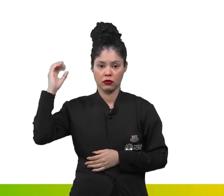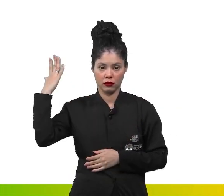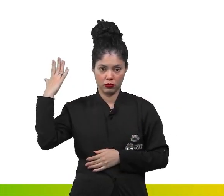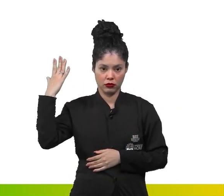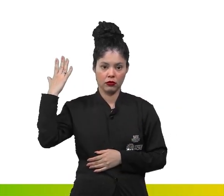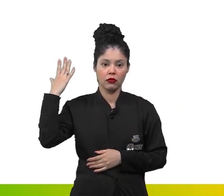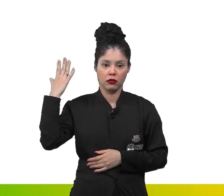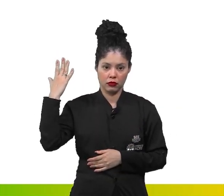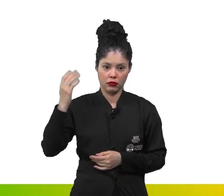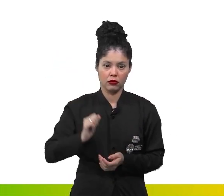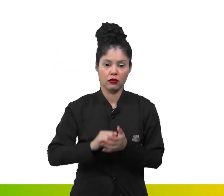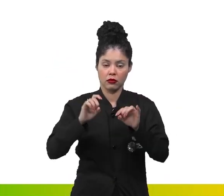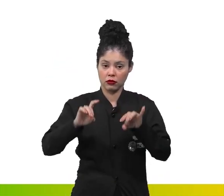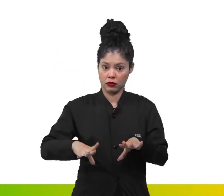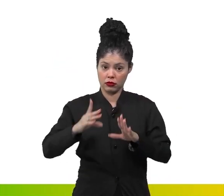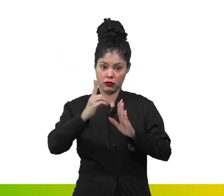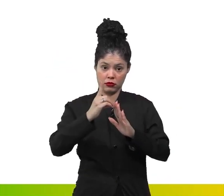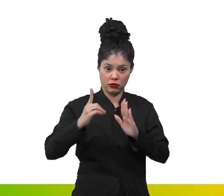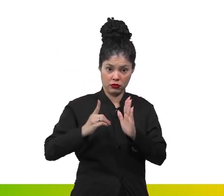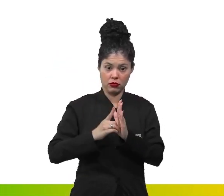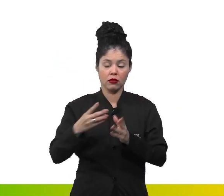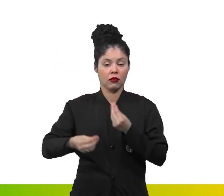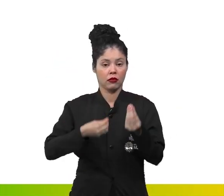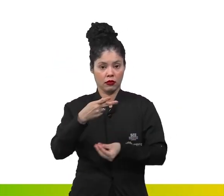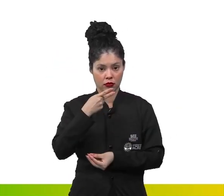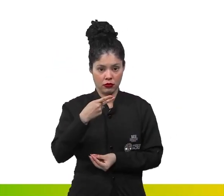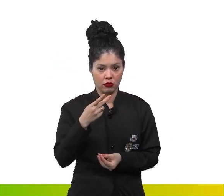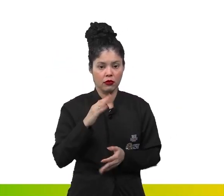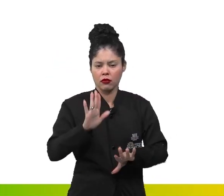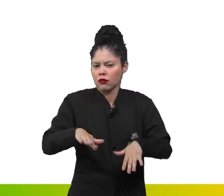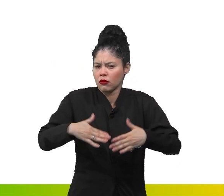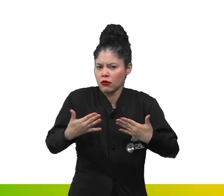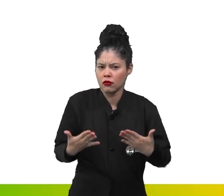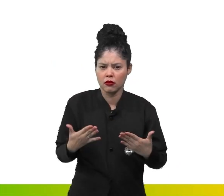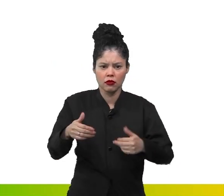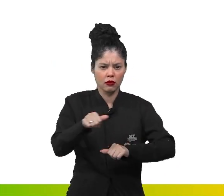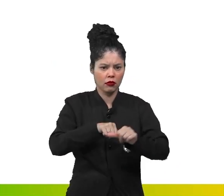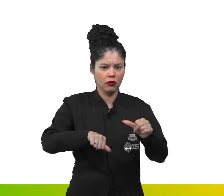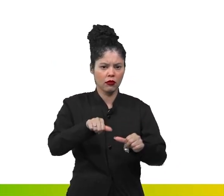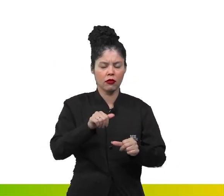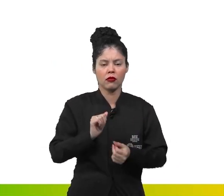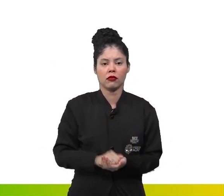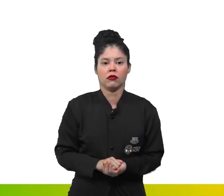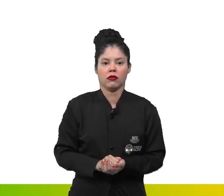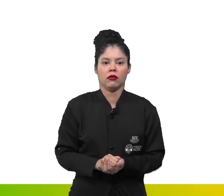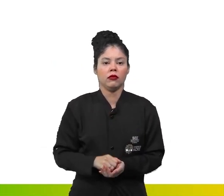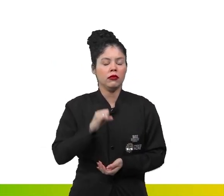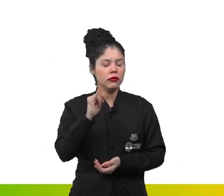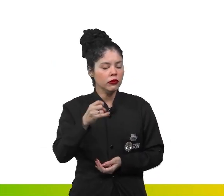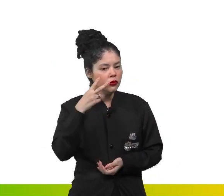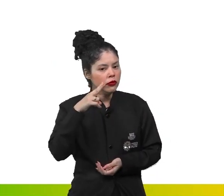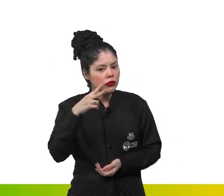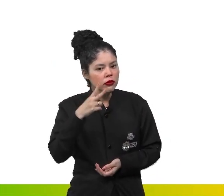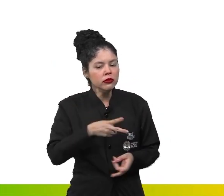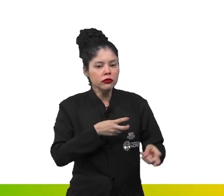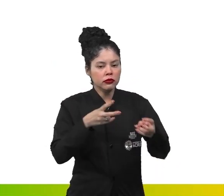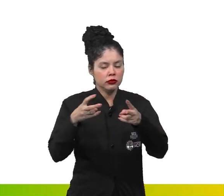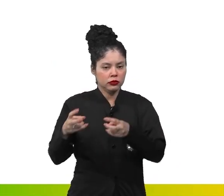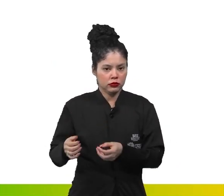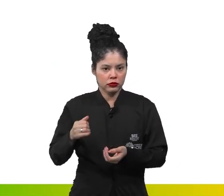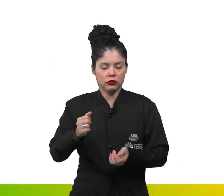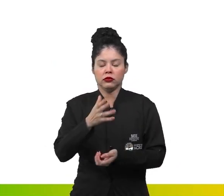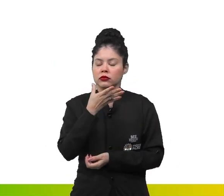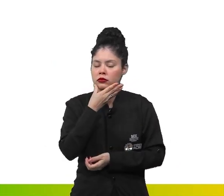aí nas últimas décadas, conforme eu falei. Que mudanças foram essas, pessoal? Se a gente observar a população aí de